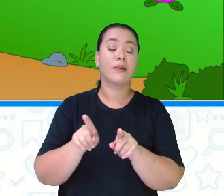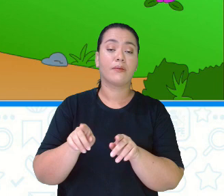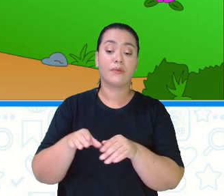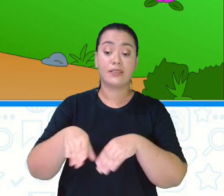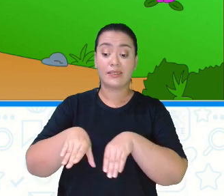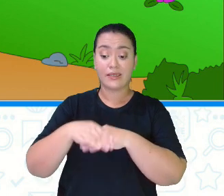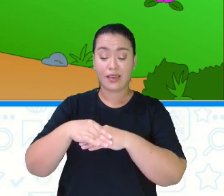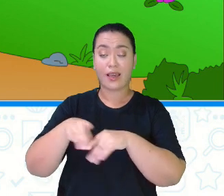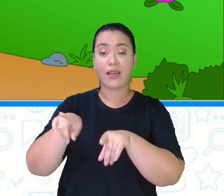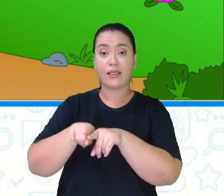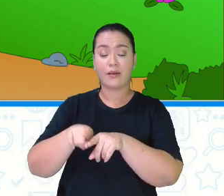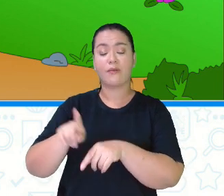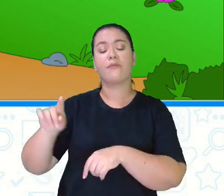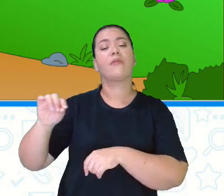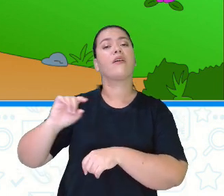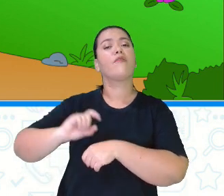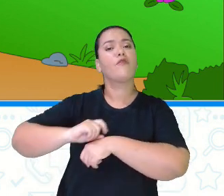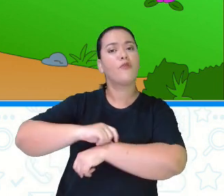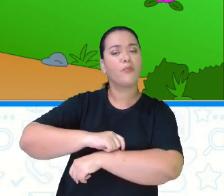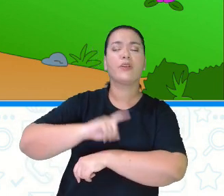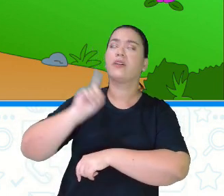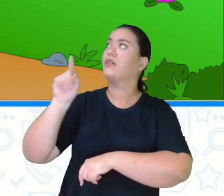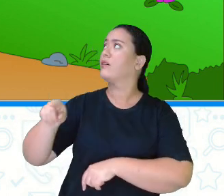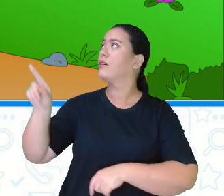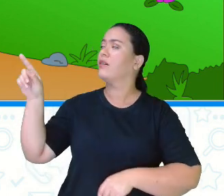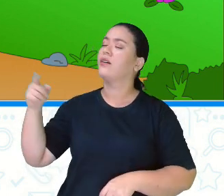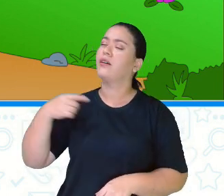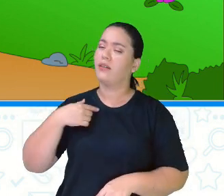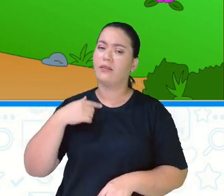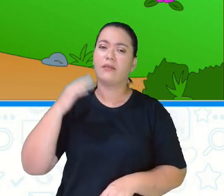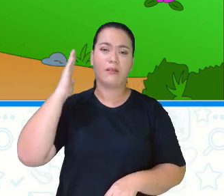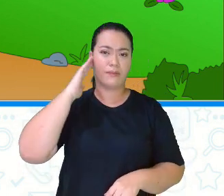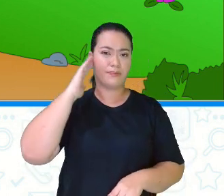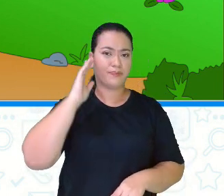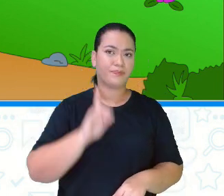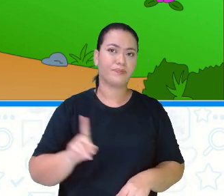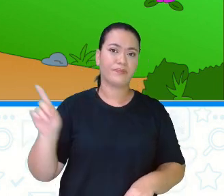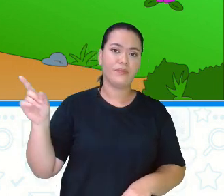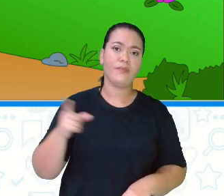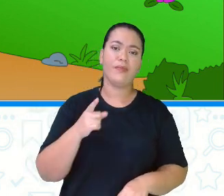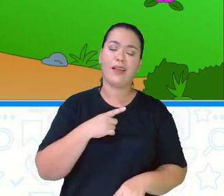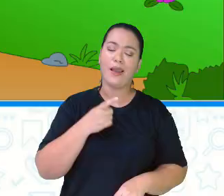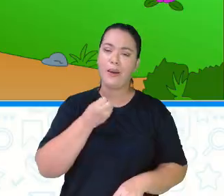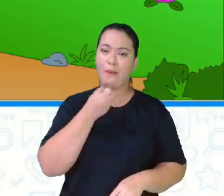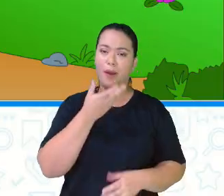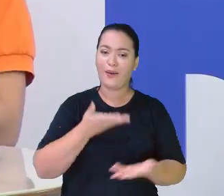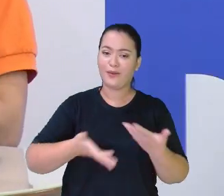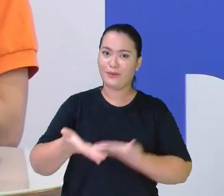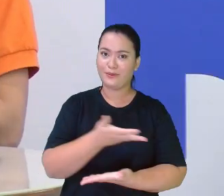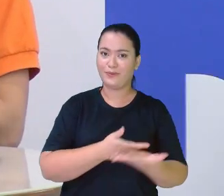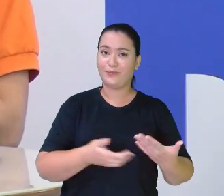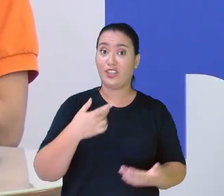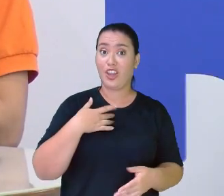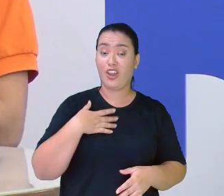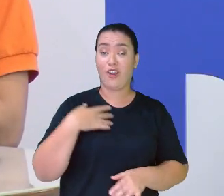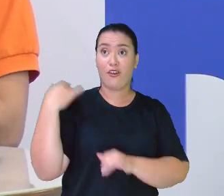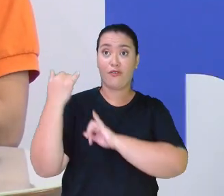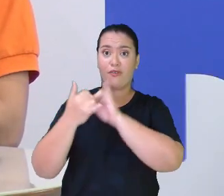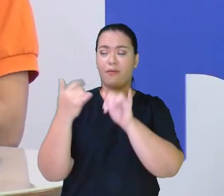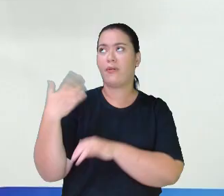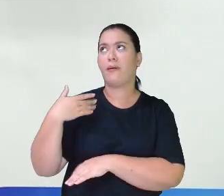certeza. Eu acho que estou interagindo na aula perfeita, porque é uma das fábulas que eu mais